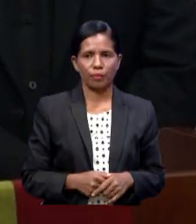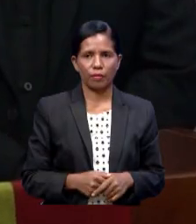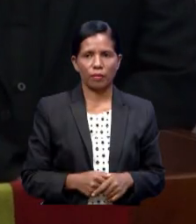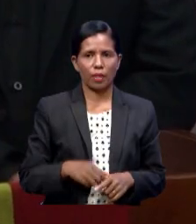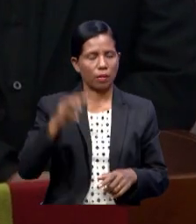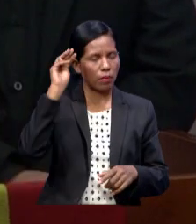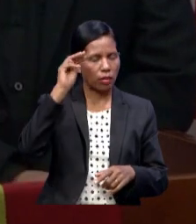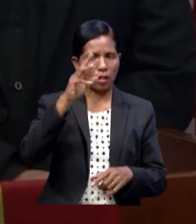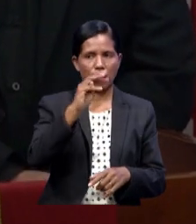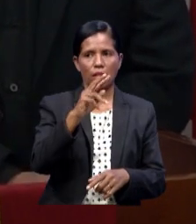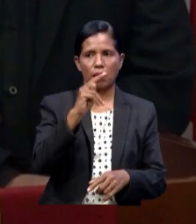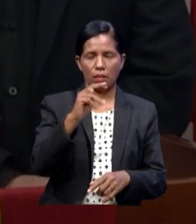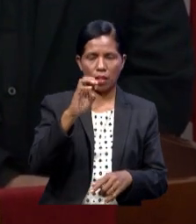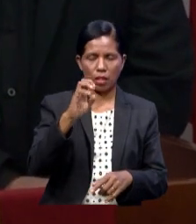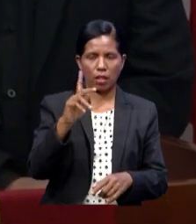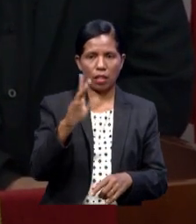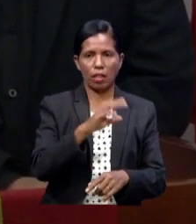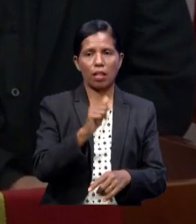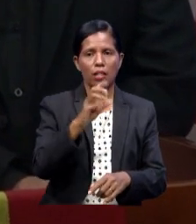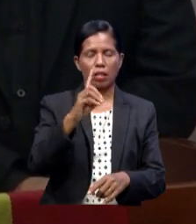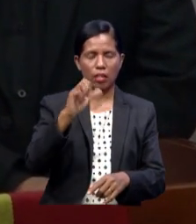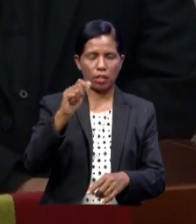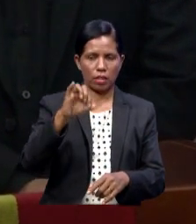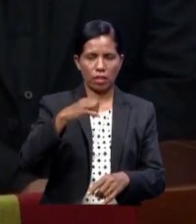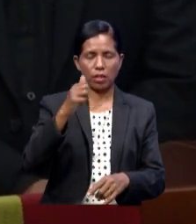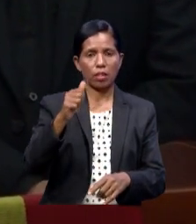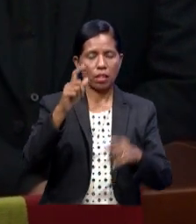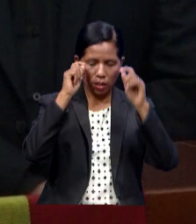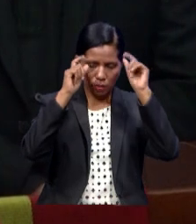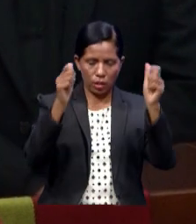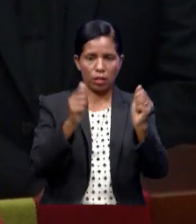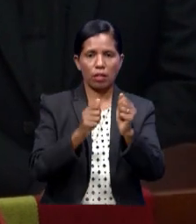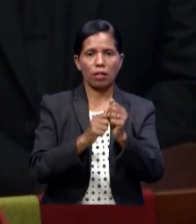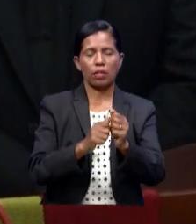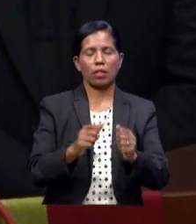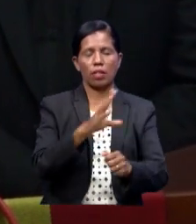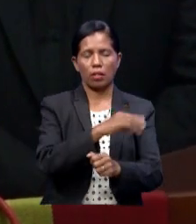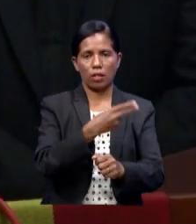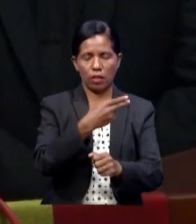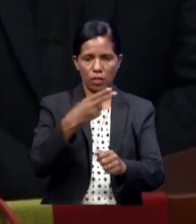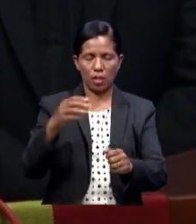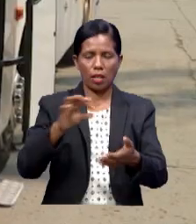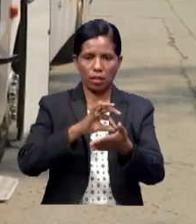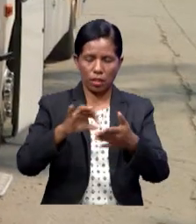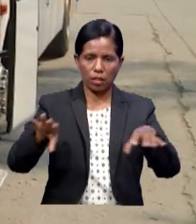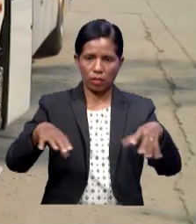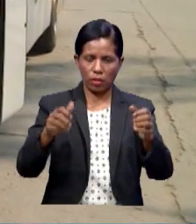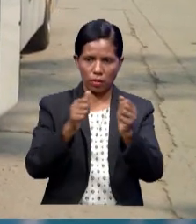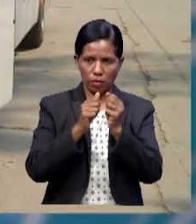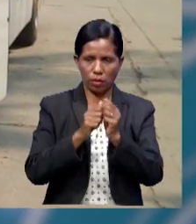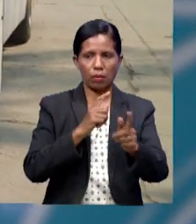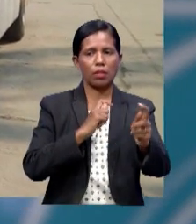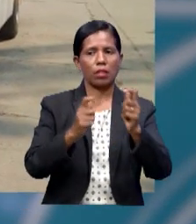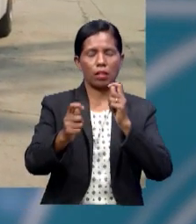Ministra Negócio Estrangeiro no Cooperação Adalgisa Magno Hateten, Timor-Leste ho República Indonésia, assina ona acordo com a